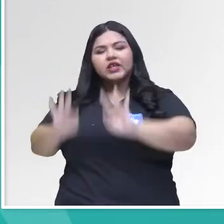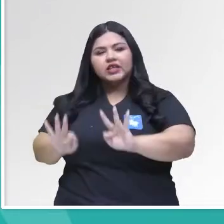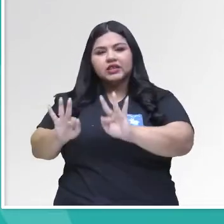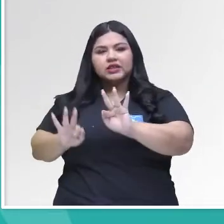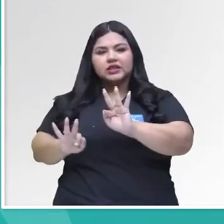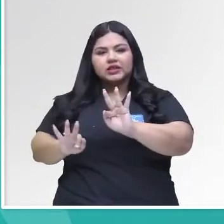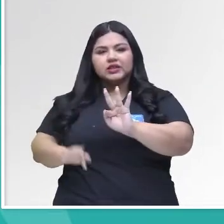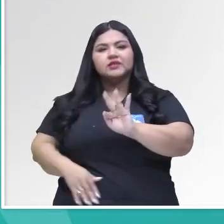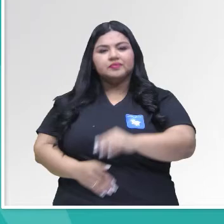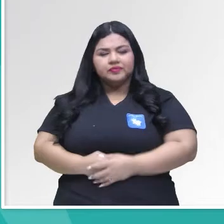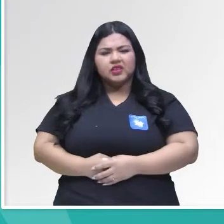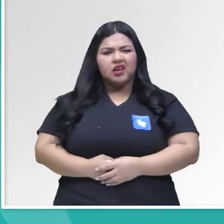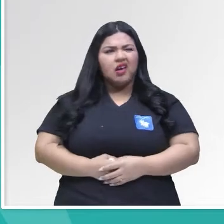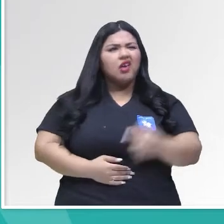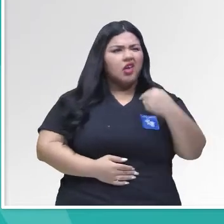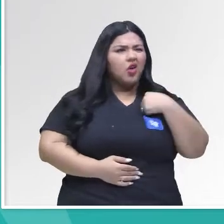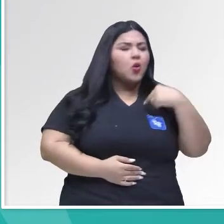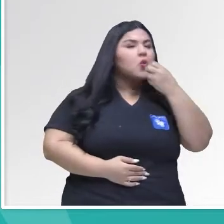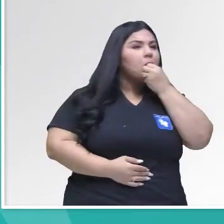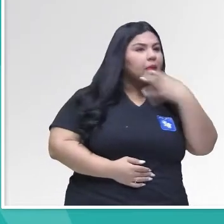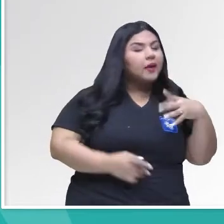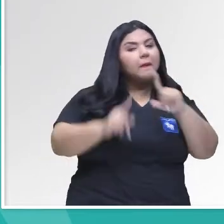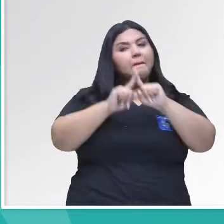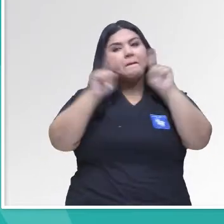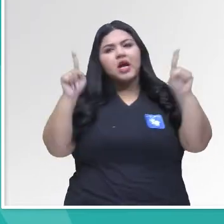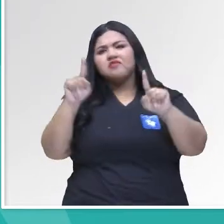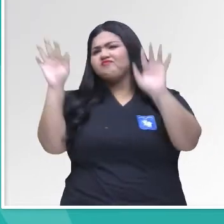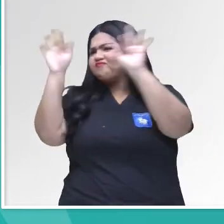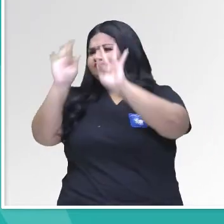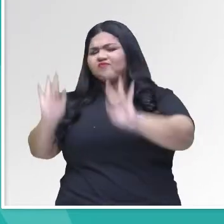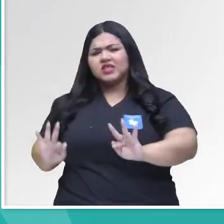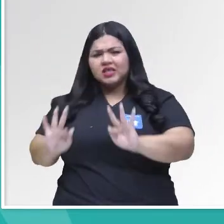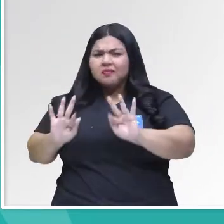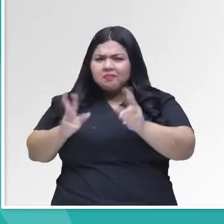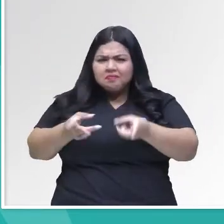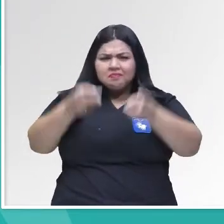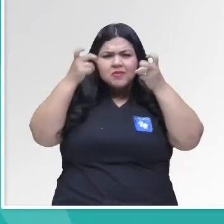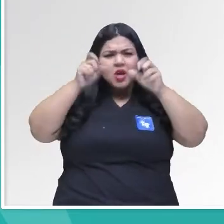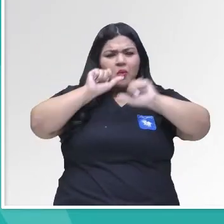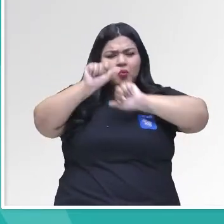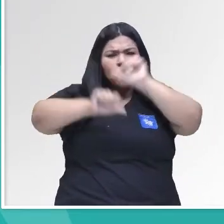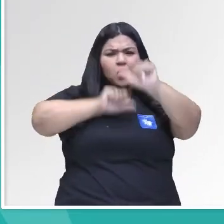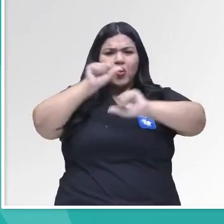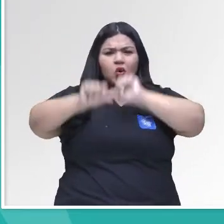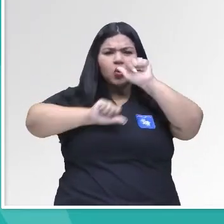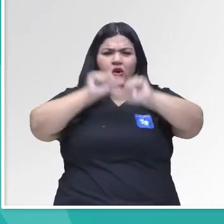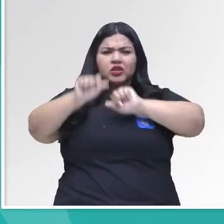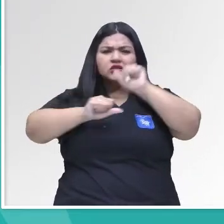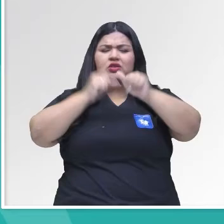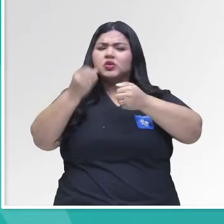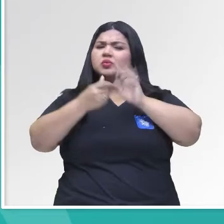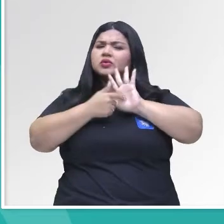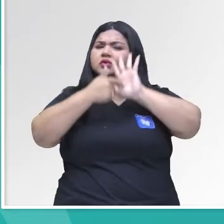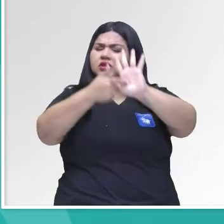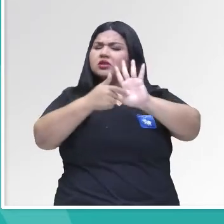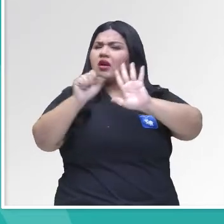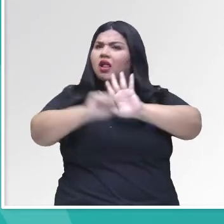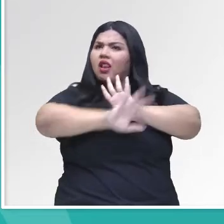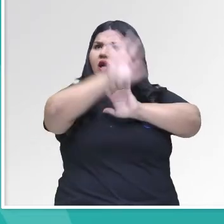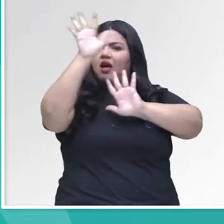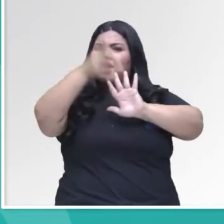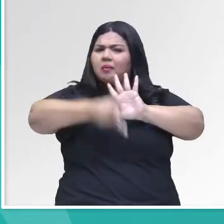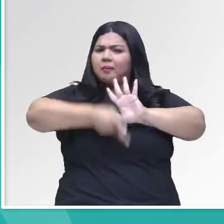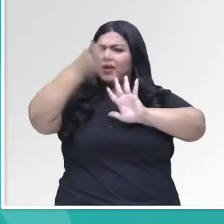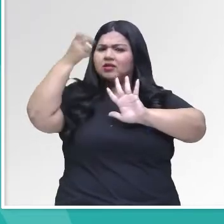bem, mas não estou feliz. Percebeu como muda? O texto, como nós apresentamos, você claramente percebeu